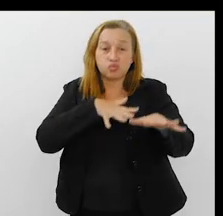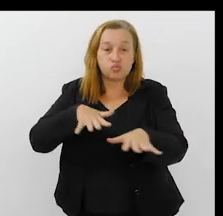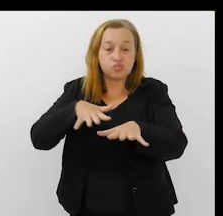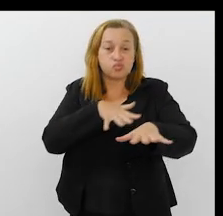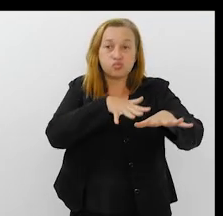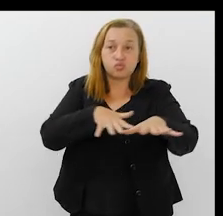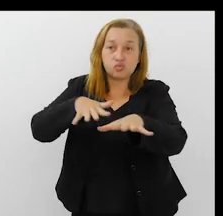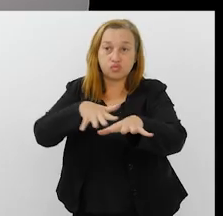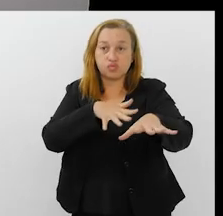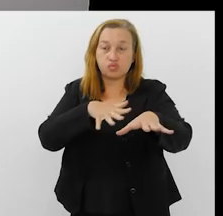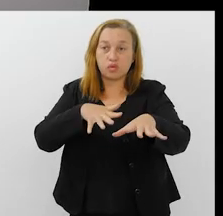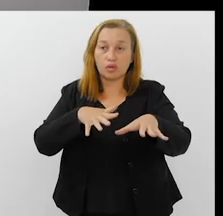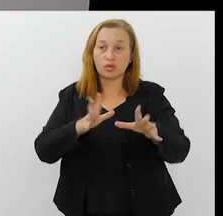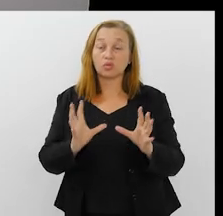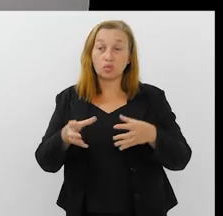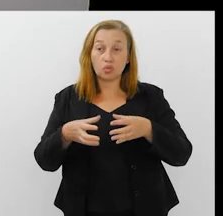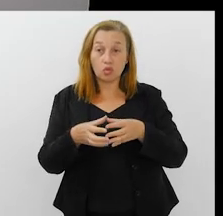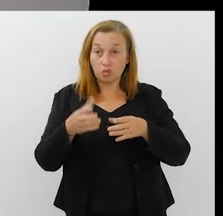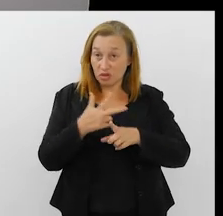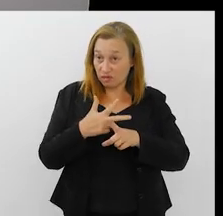das campeãs,